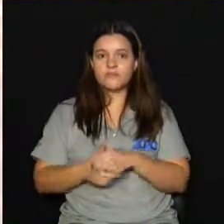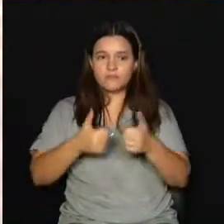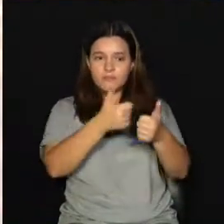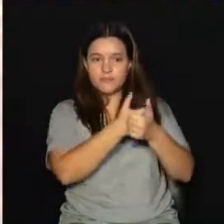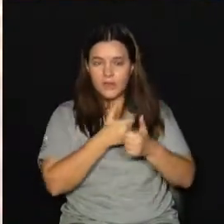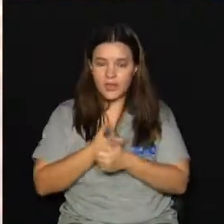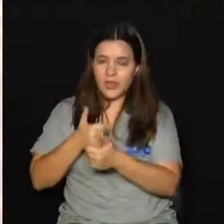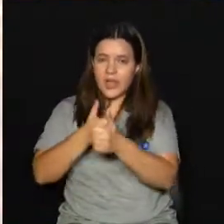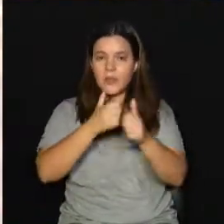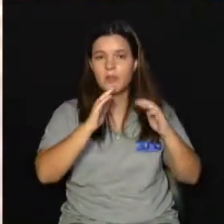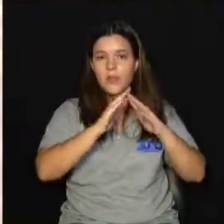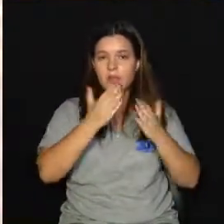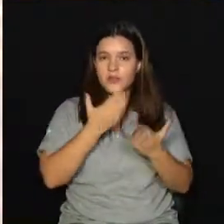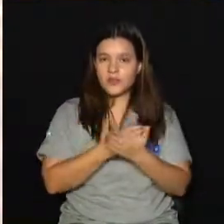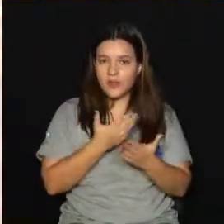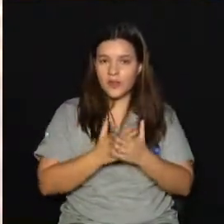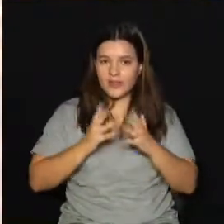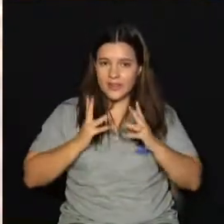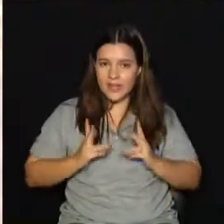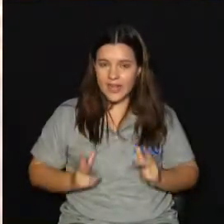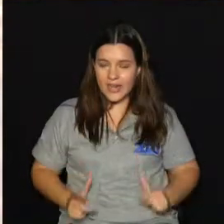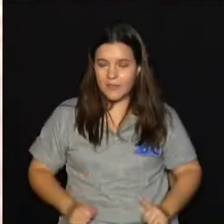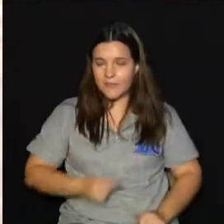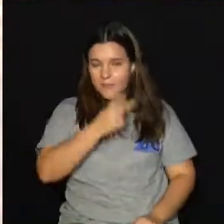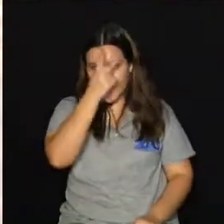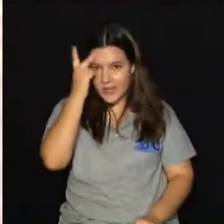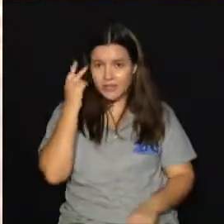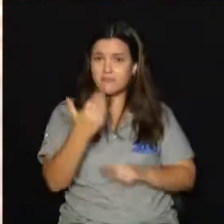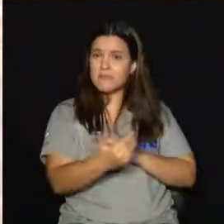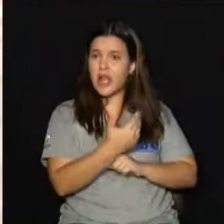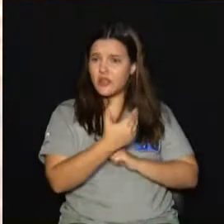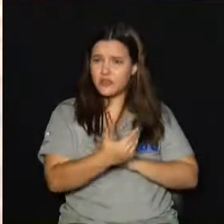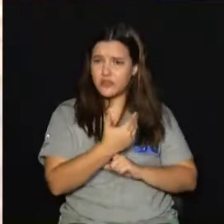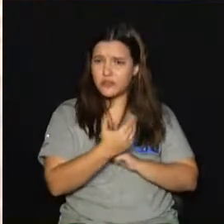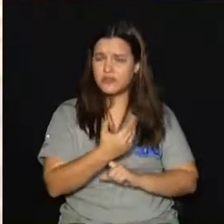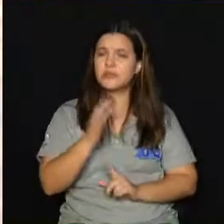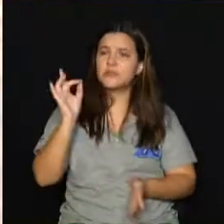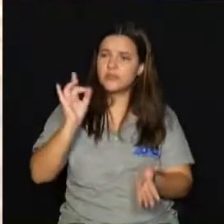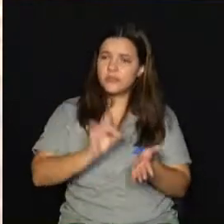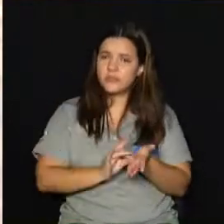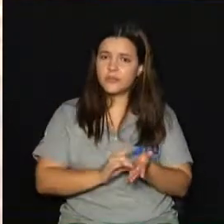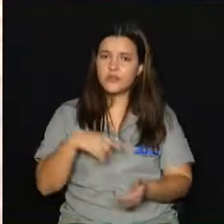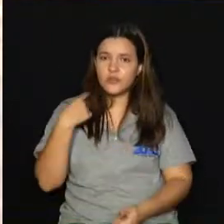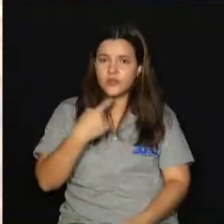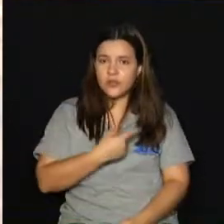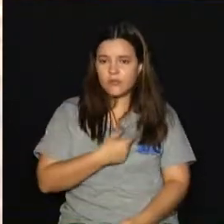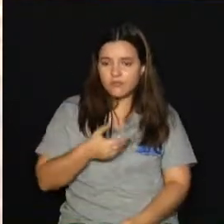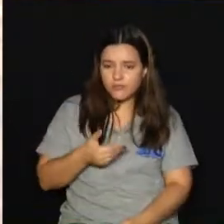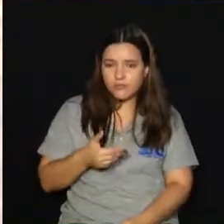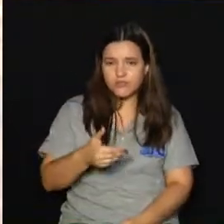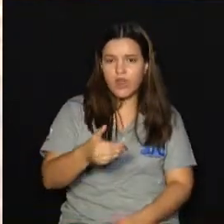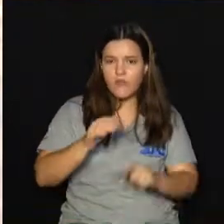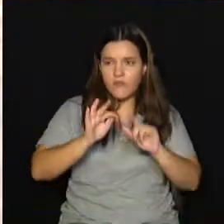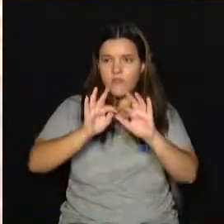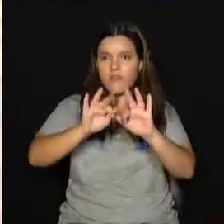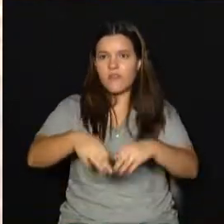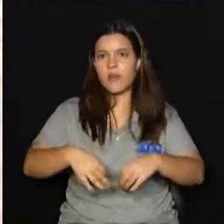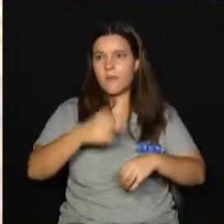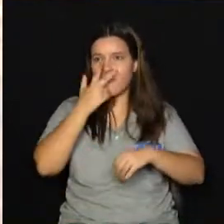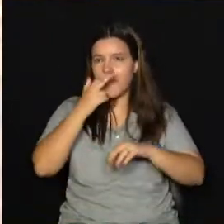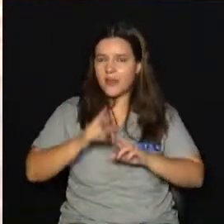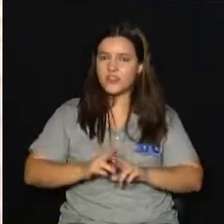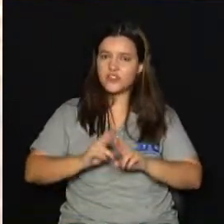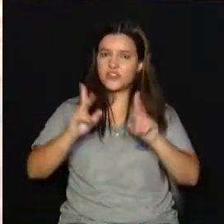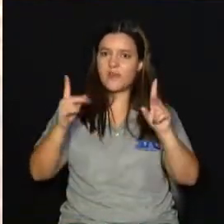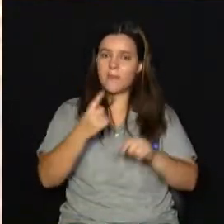está bem limpo, o pessoal está colaborando bastante. Com certeza nós vamos ter um fechamento aí muito diferente do